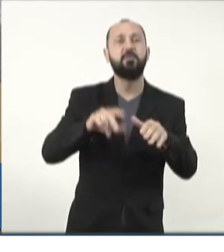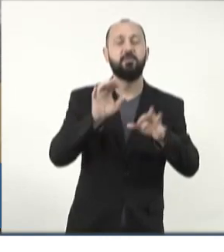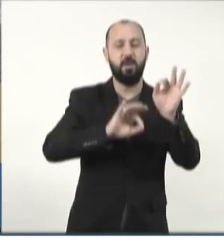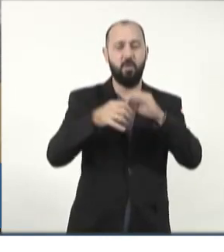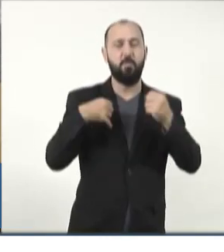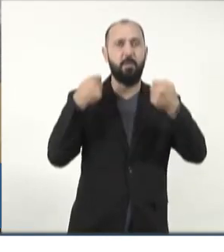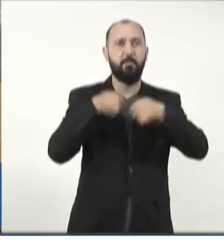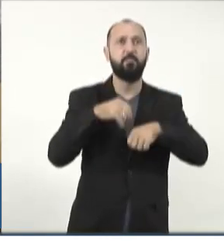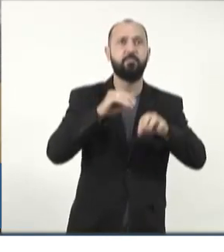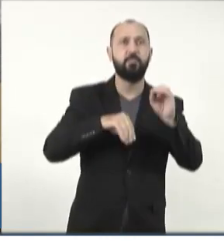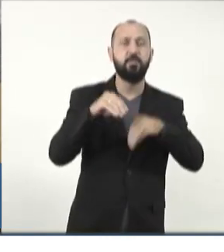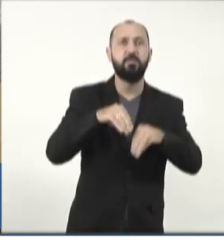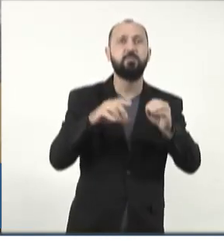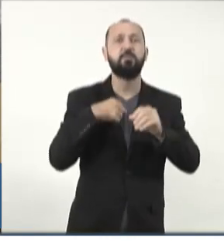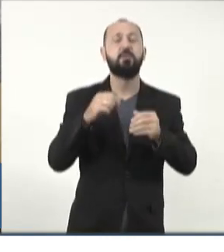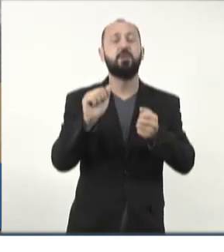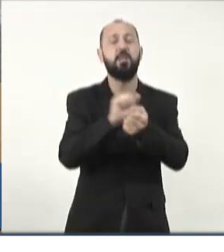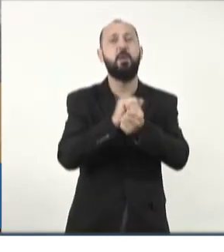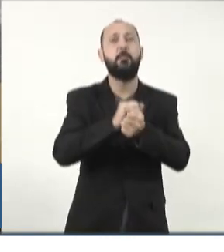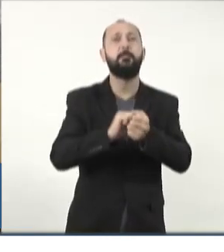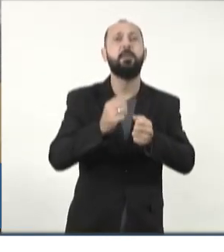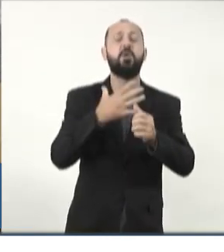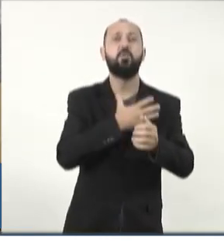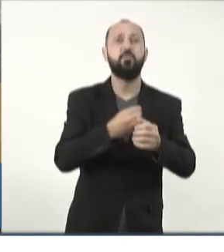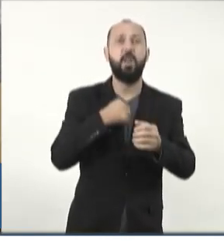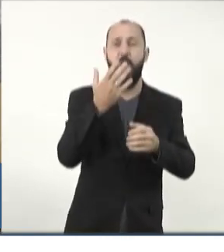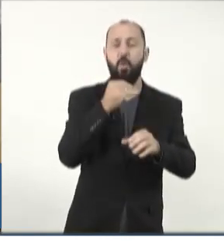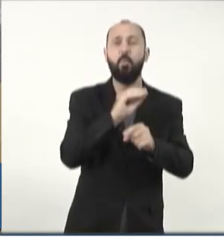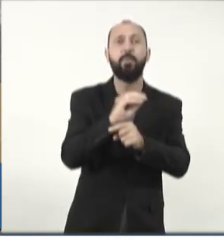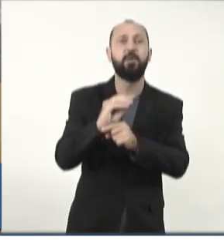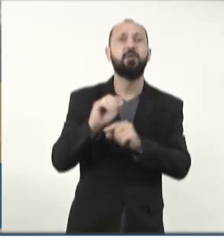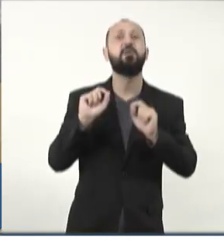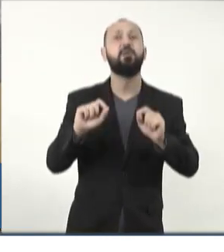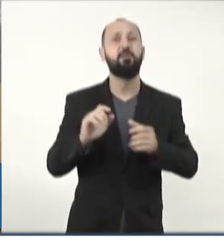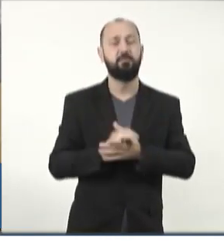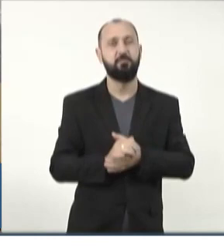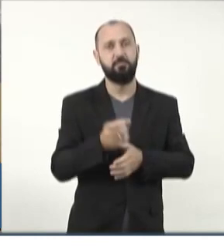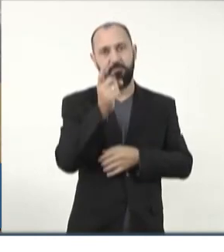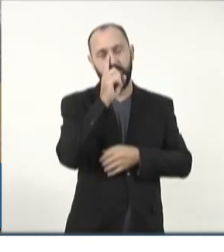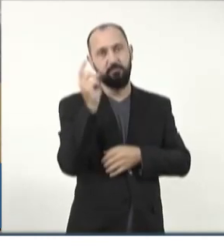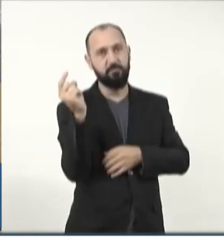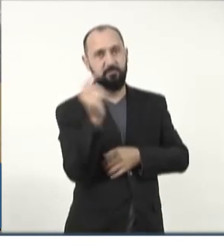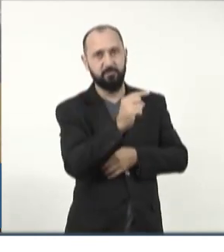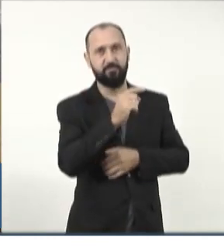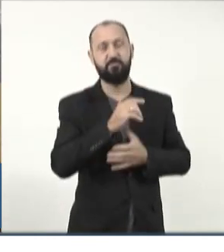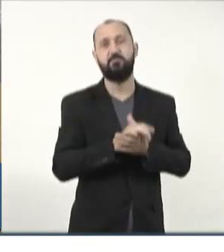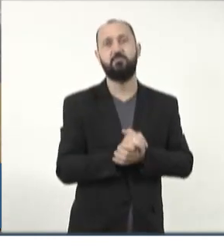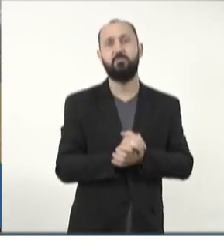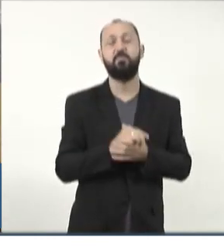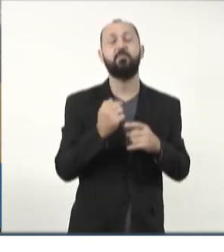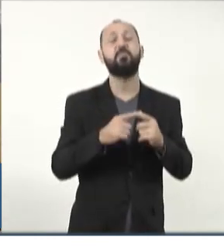arruma a bolsa? Quem dá o banho na criança? Quem dá o lanche para a criança? A mãe. Por quê, gente? Porque a